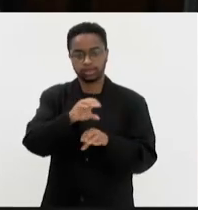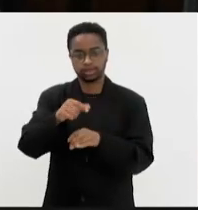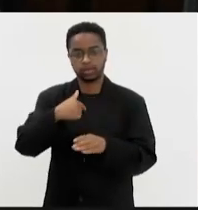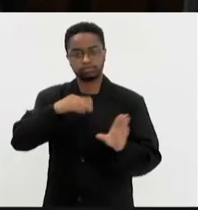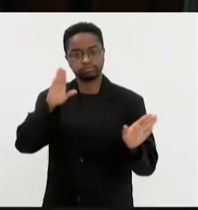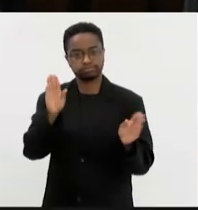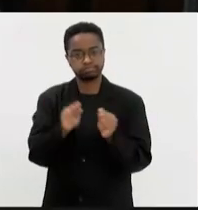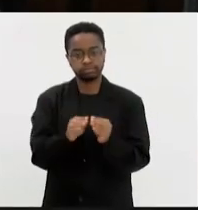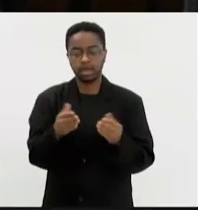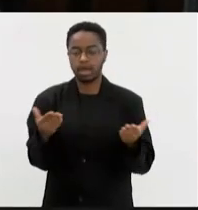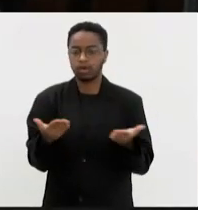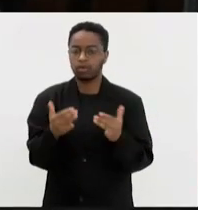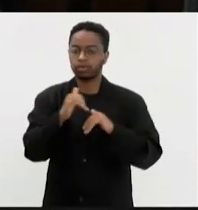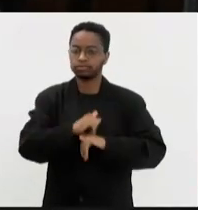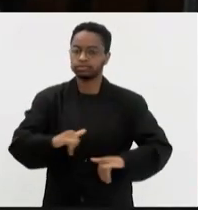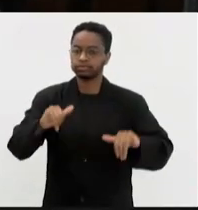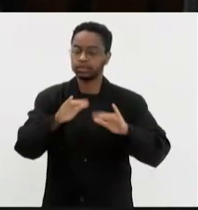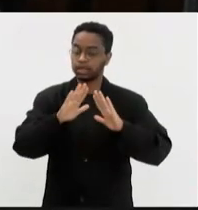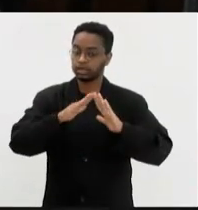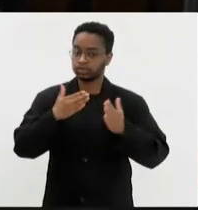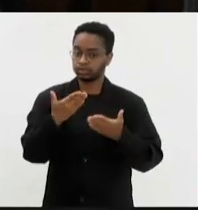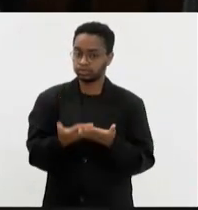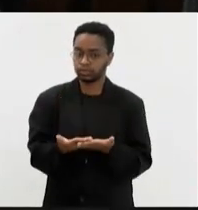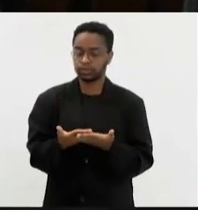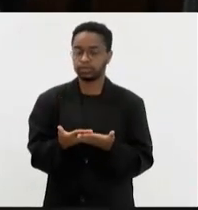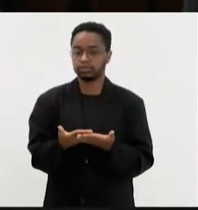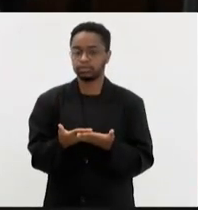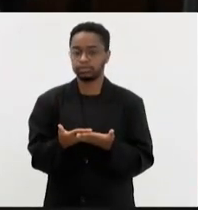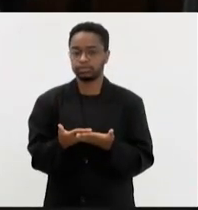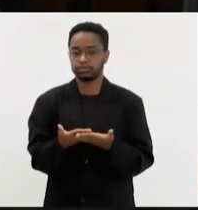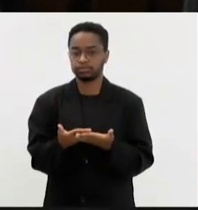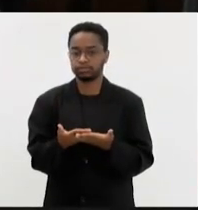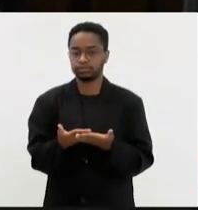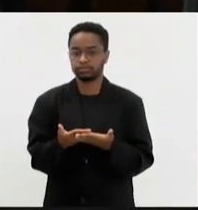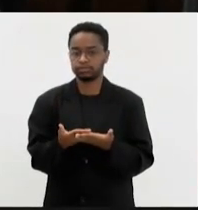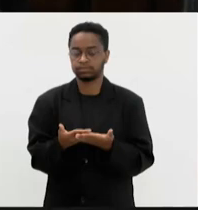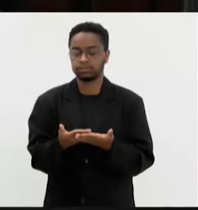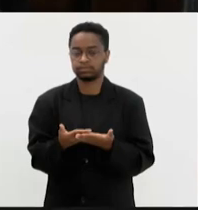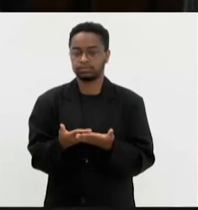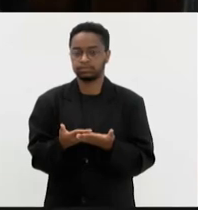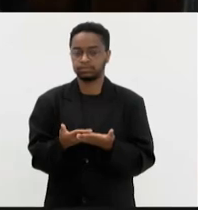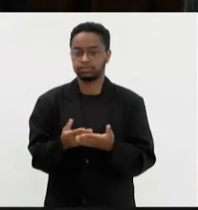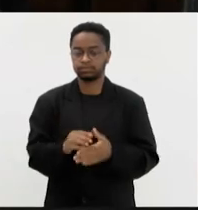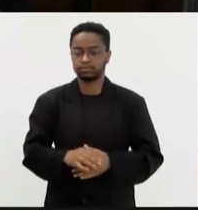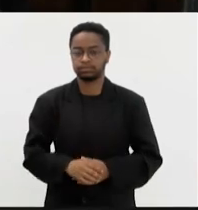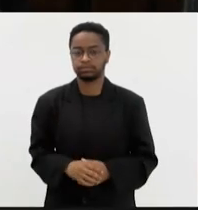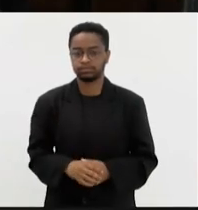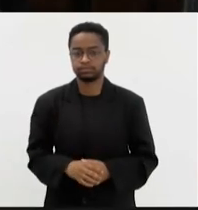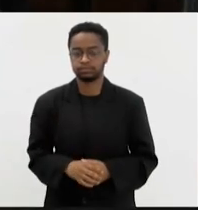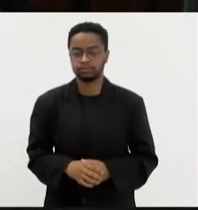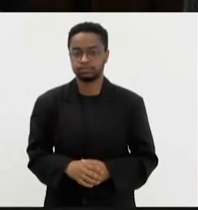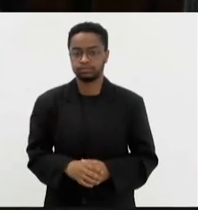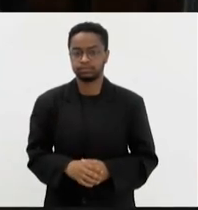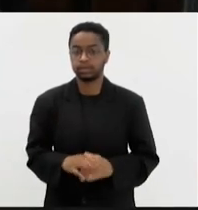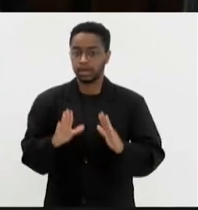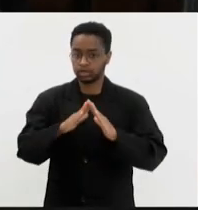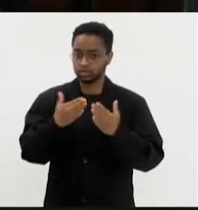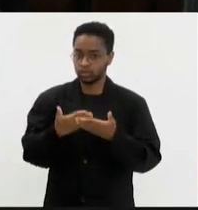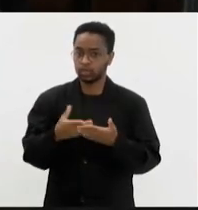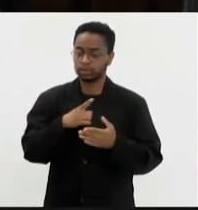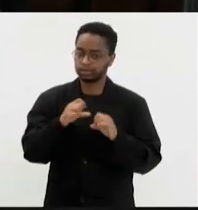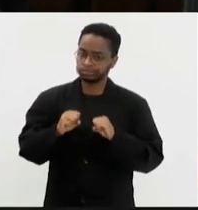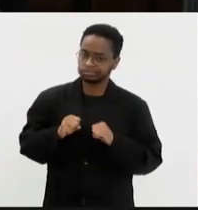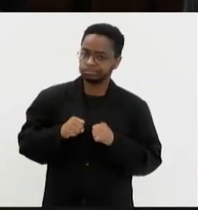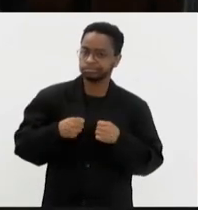dizer que a escola eh está absolutamente absolutamente engajada